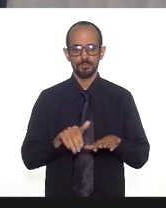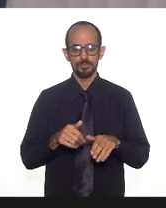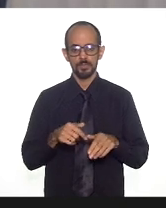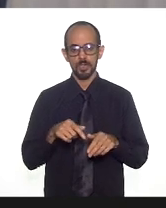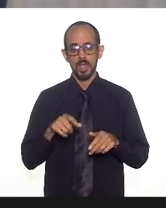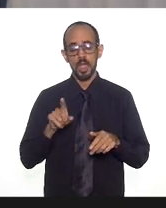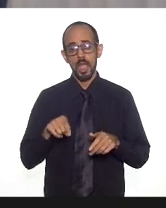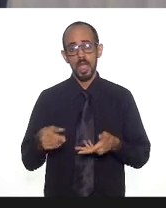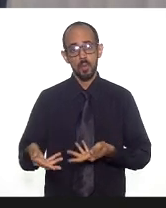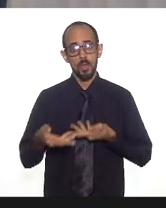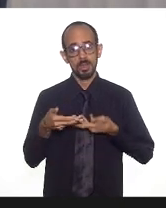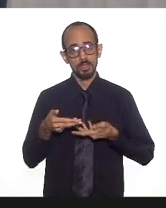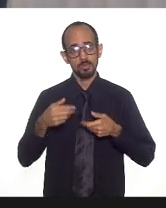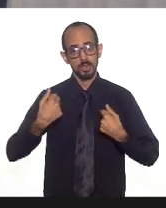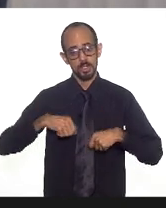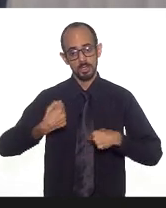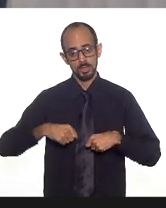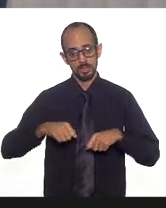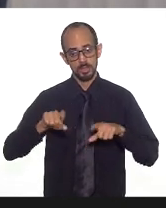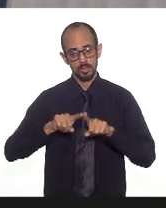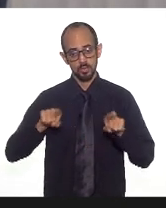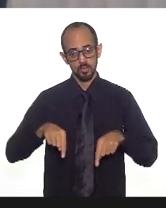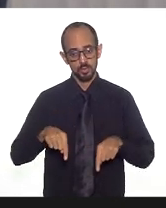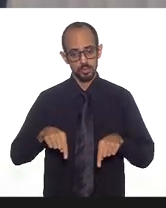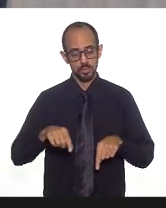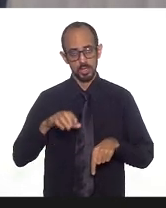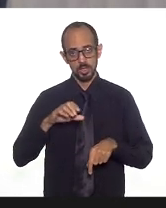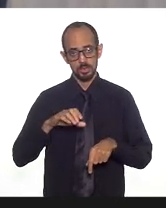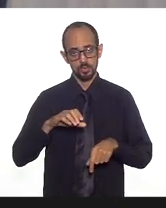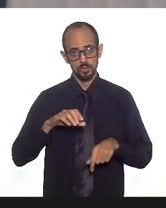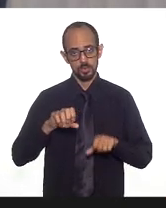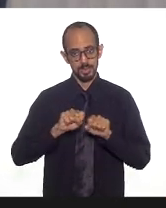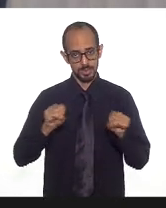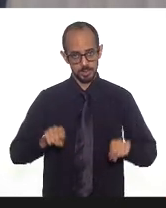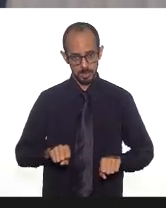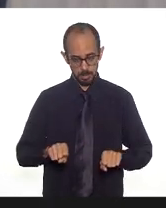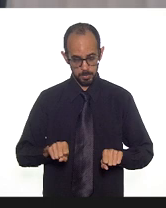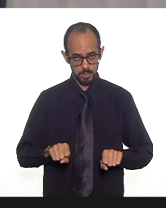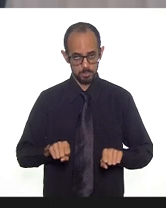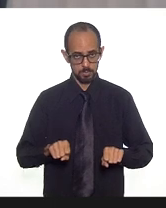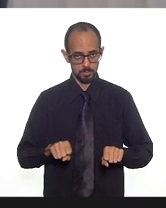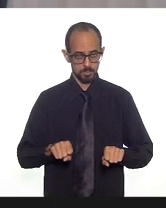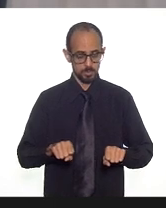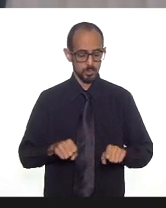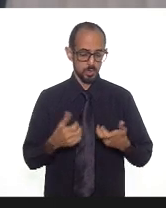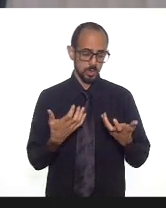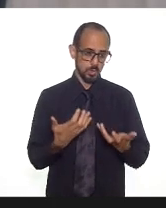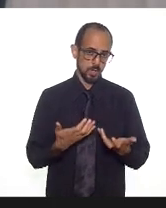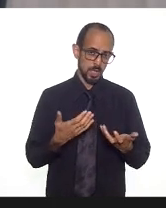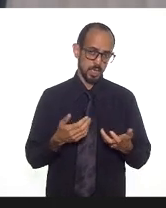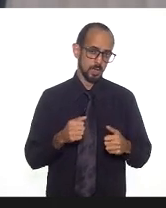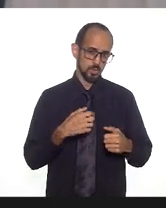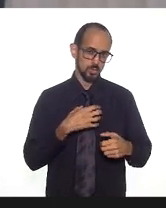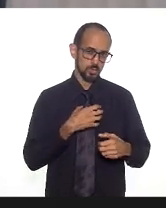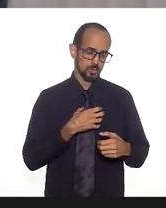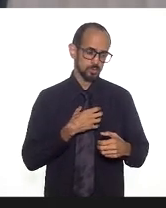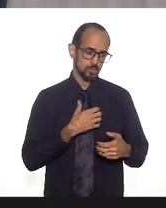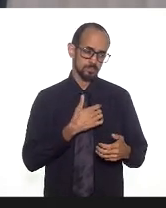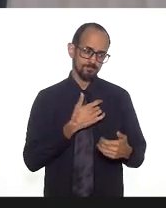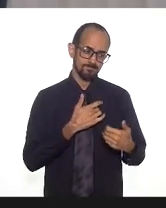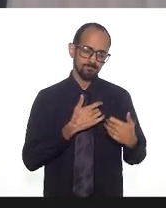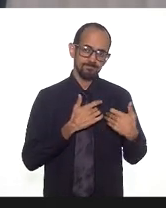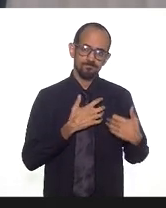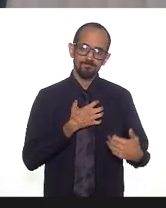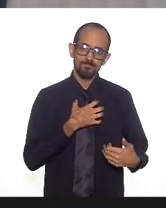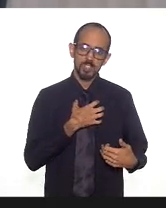às necessidades do funcionário do sistema CSIS. Então, gostaria de me solidarizar com tudo que foi